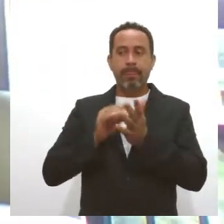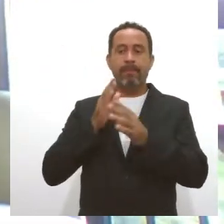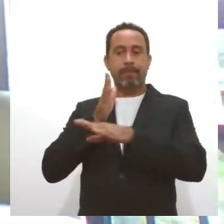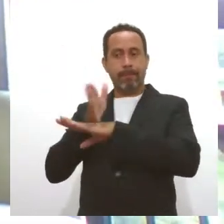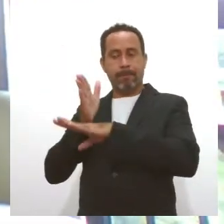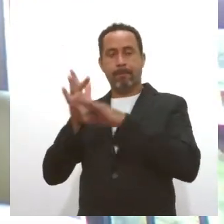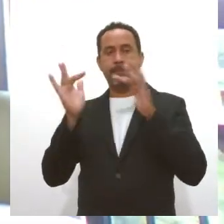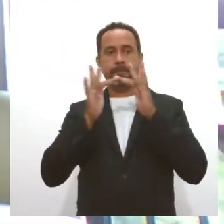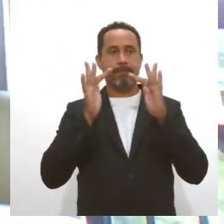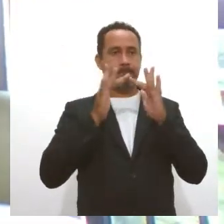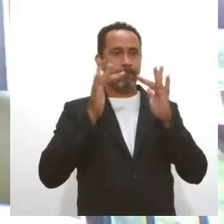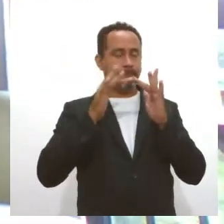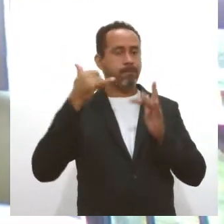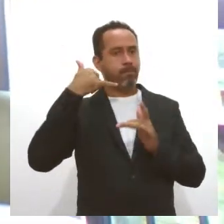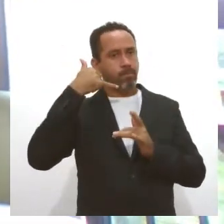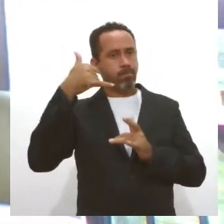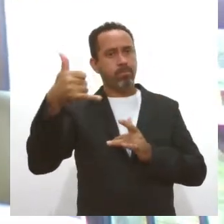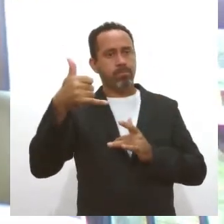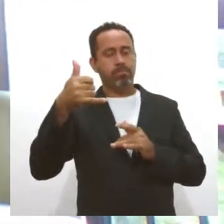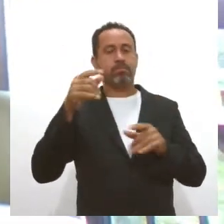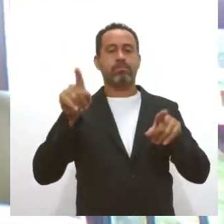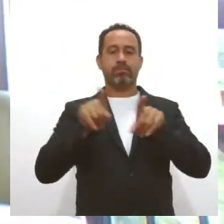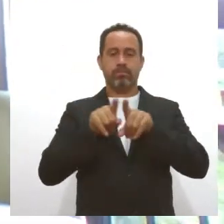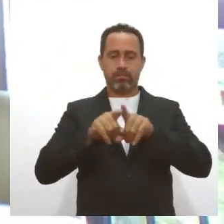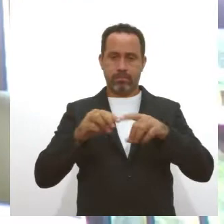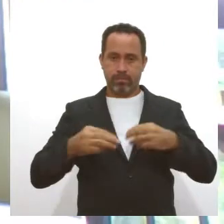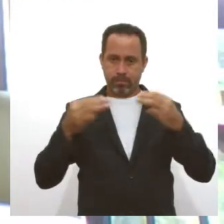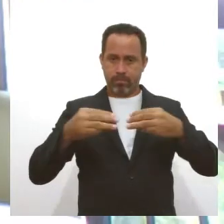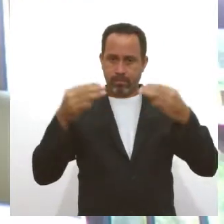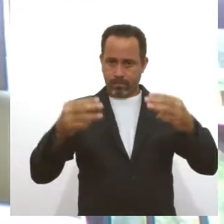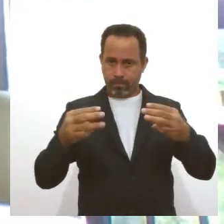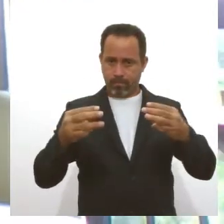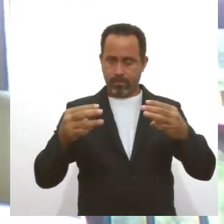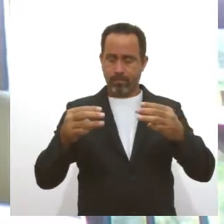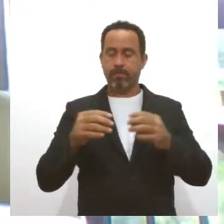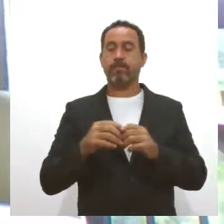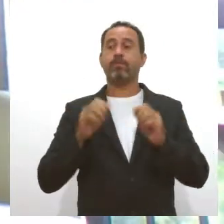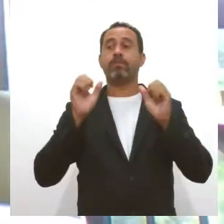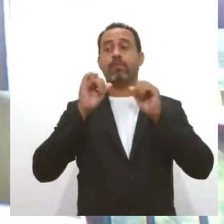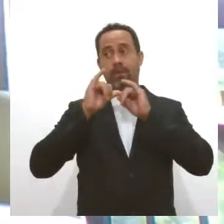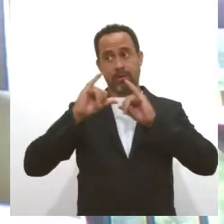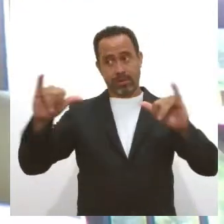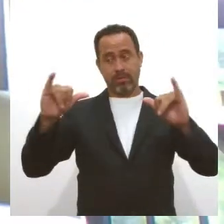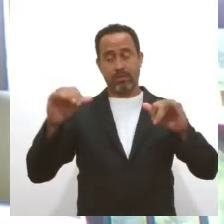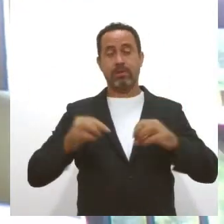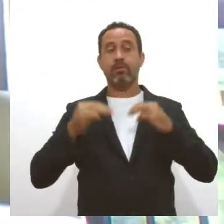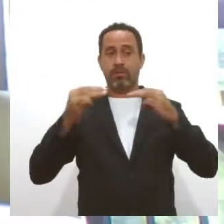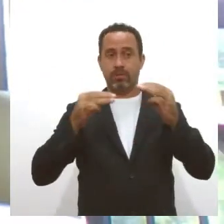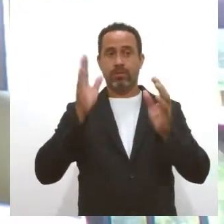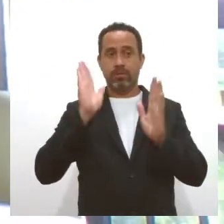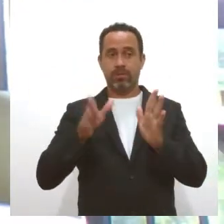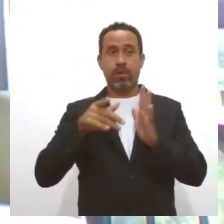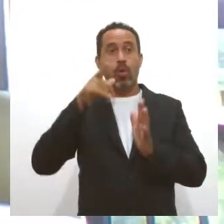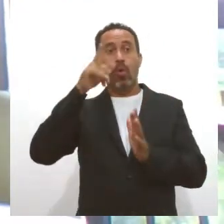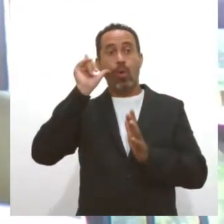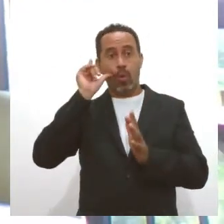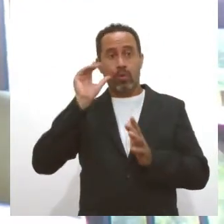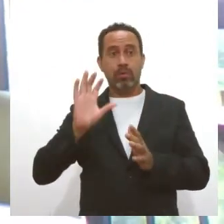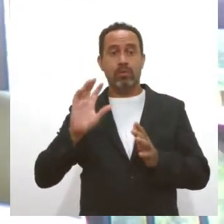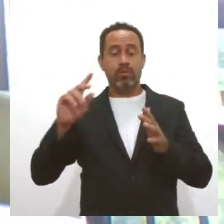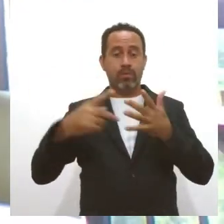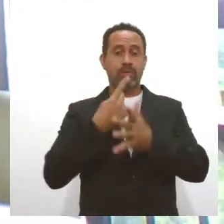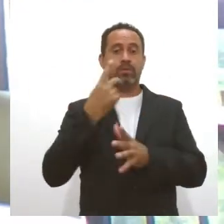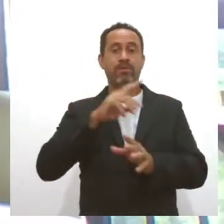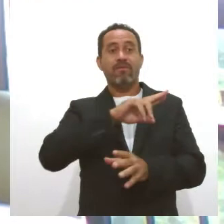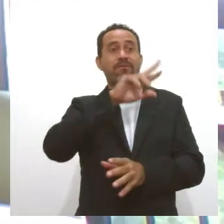contato telefônico, eles oficiaram o Ministério Público dessa possibilidade, porque o que aconteceu ontem, na verdade, foi que vários